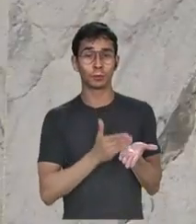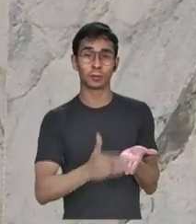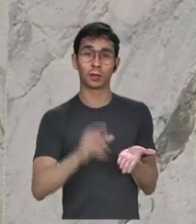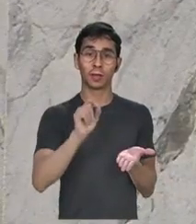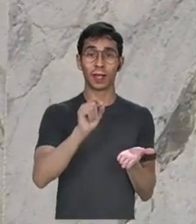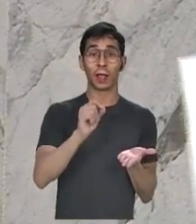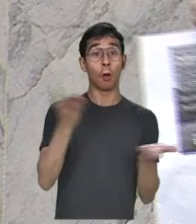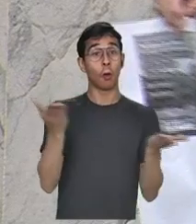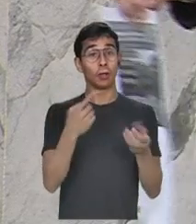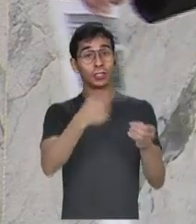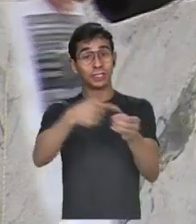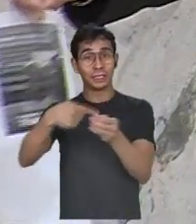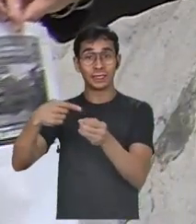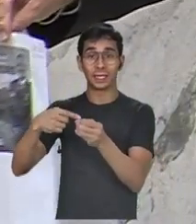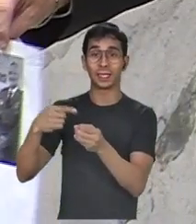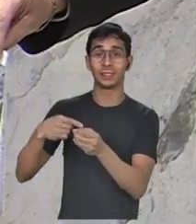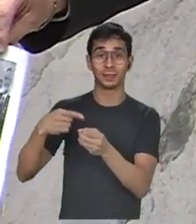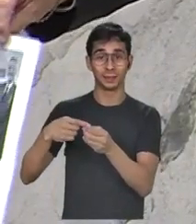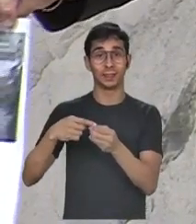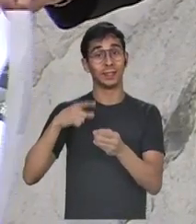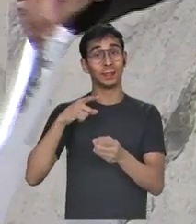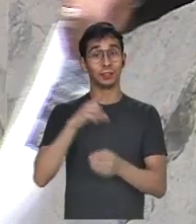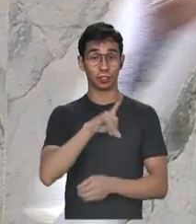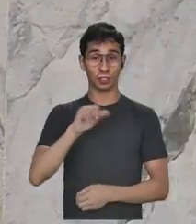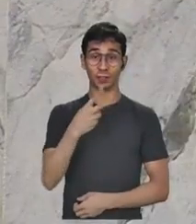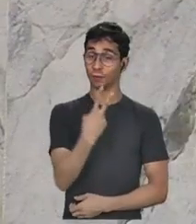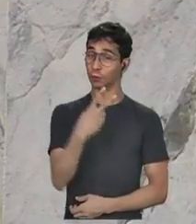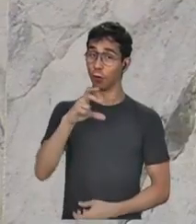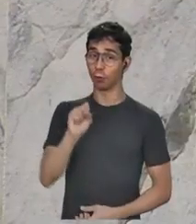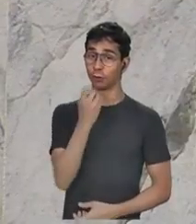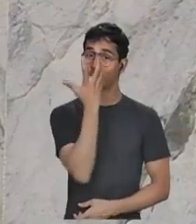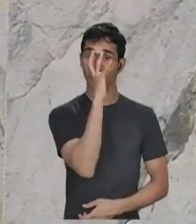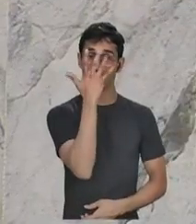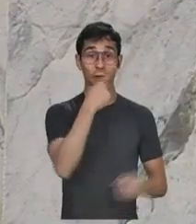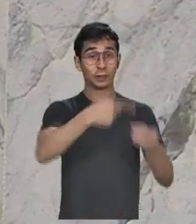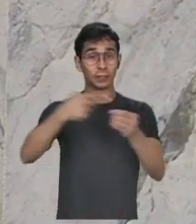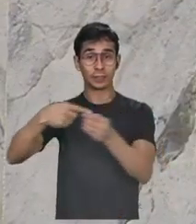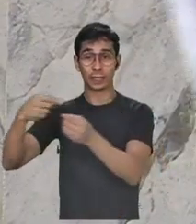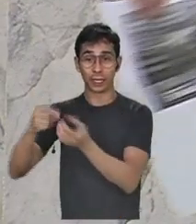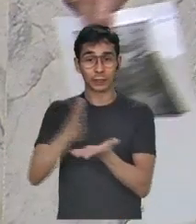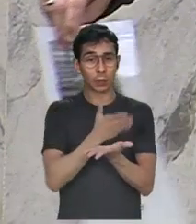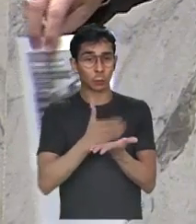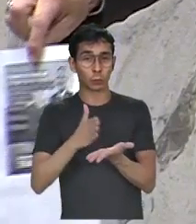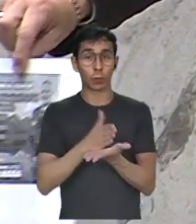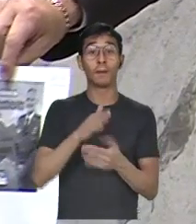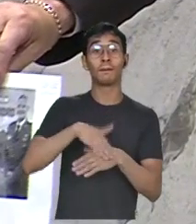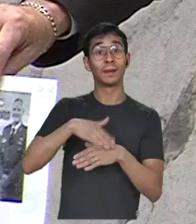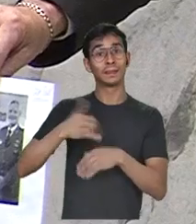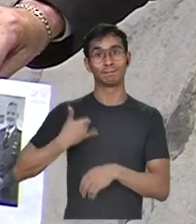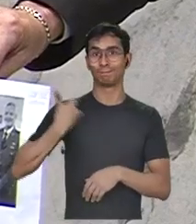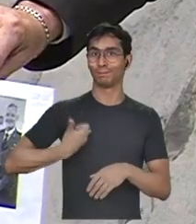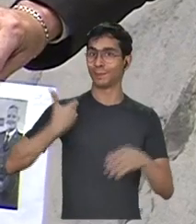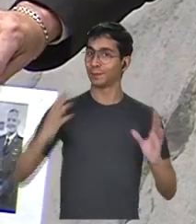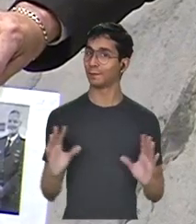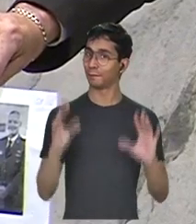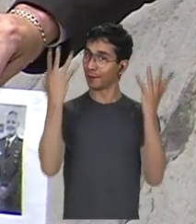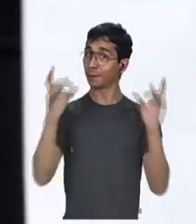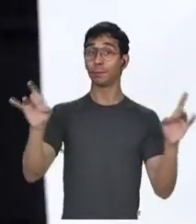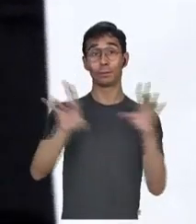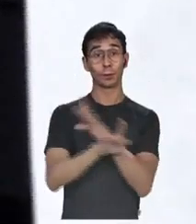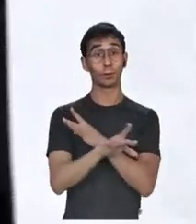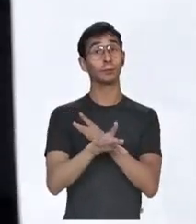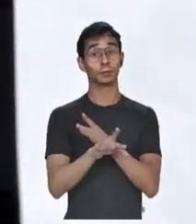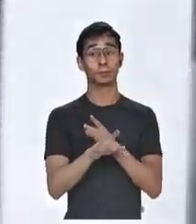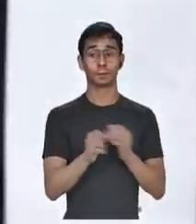dia 28 de fevereiro completam mais um aniversário de fundação